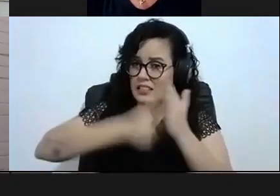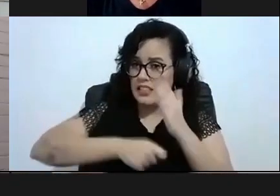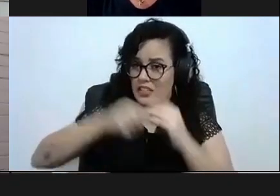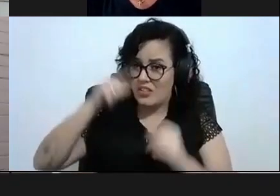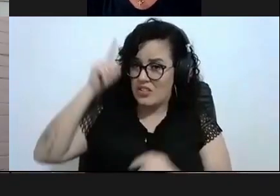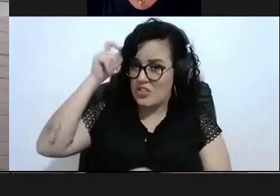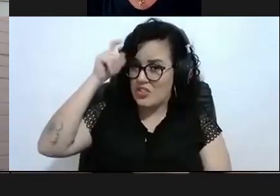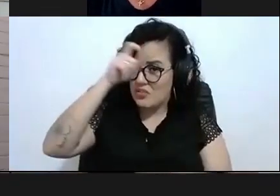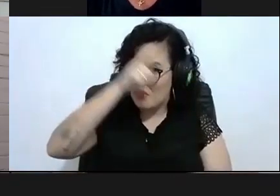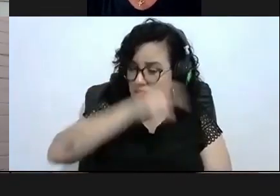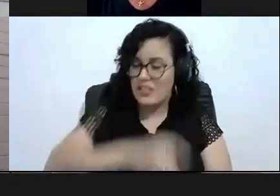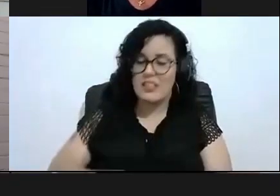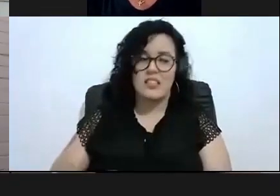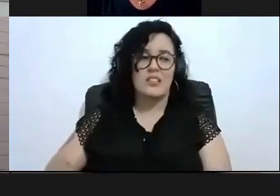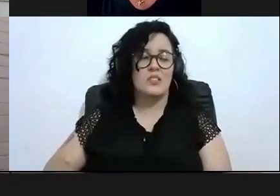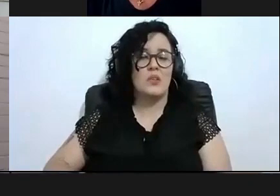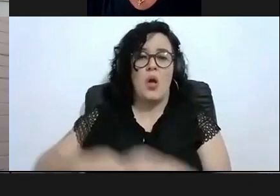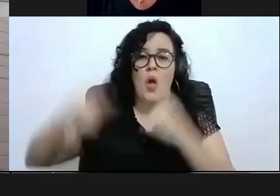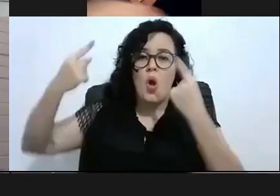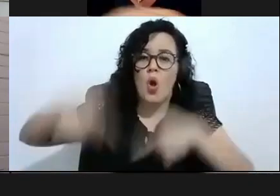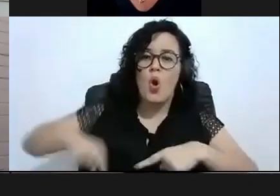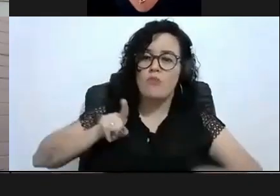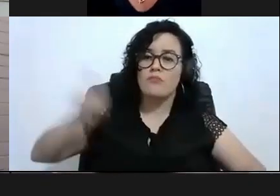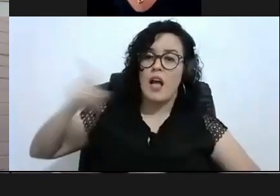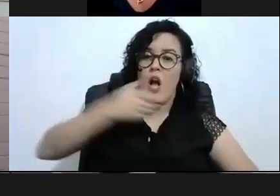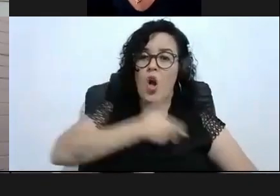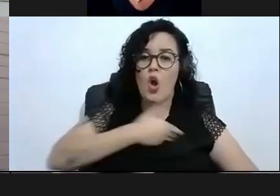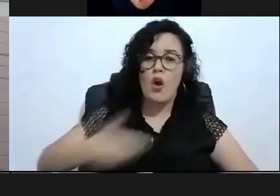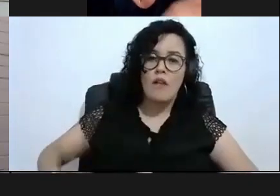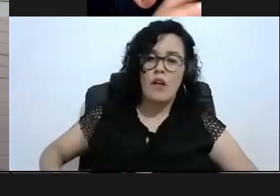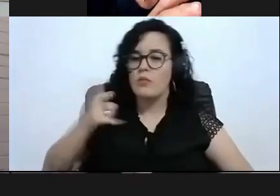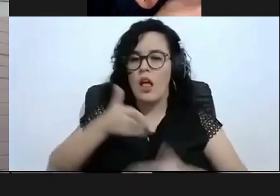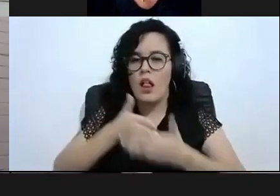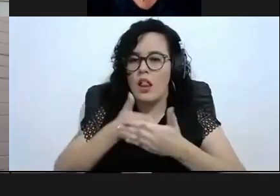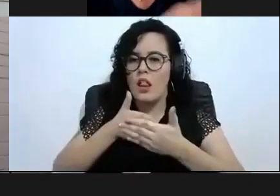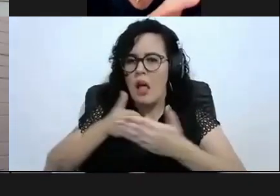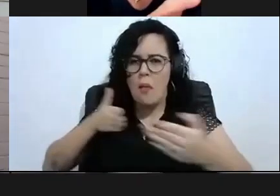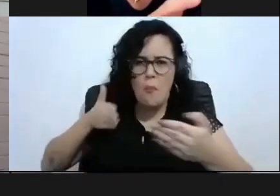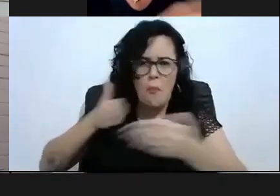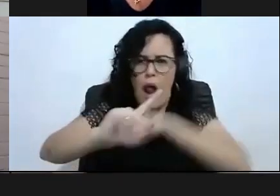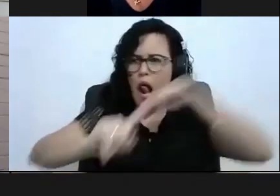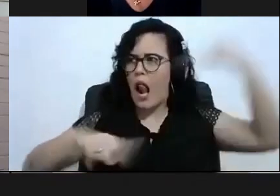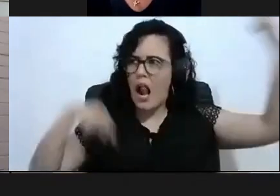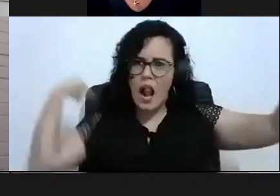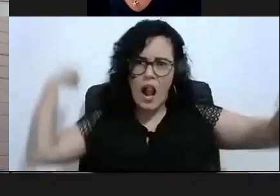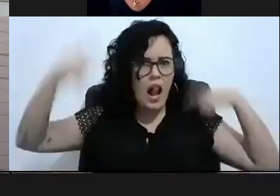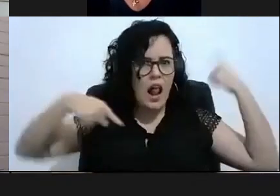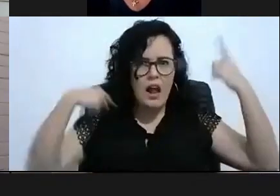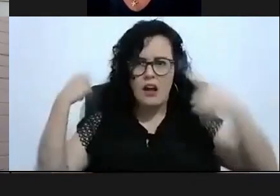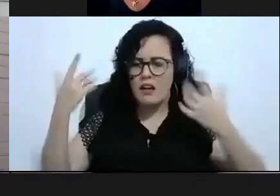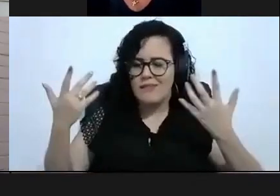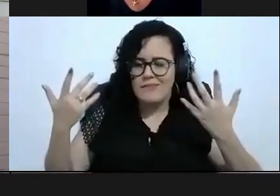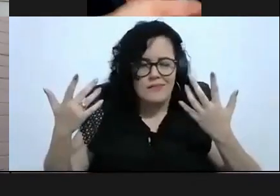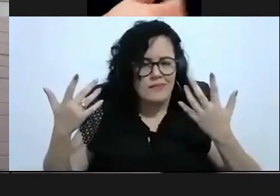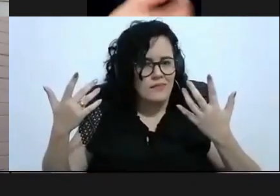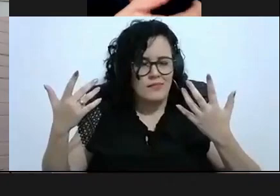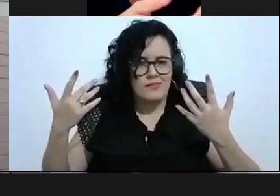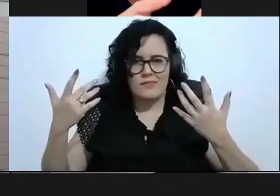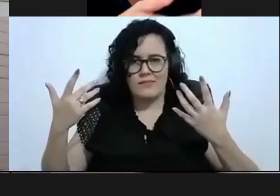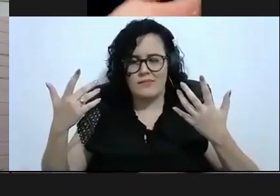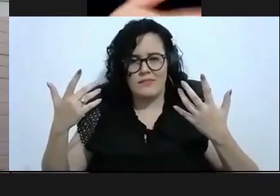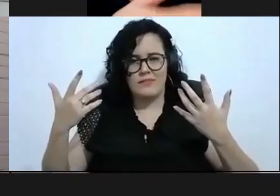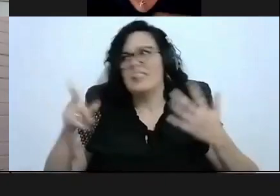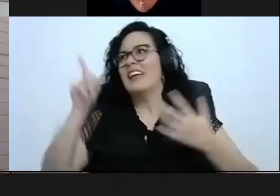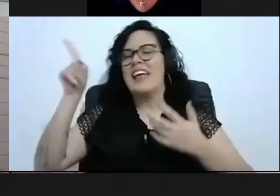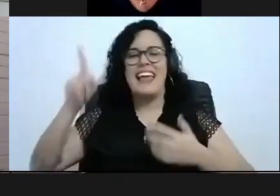árdua contra um governo que não tem limites para a maldade. Acho que ele se